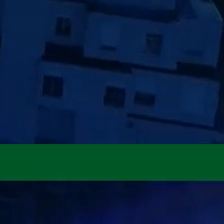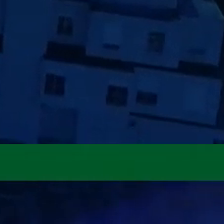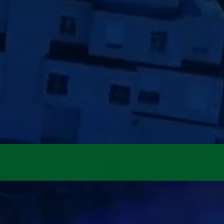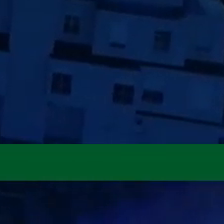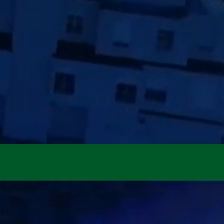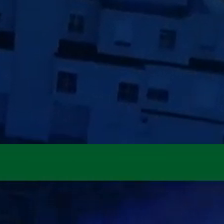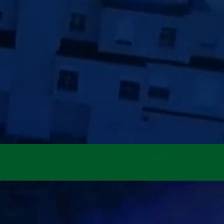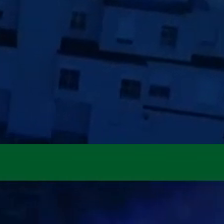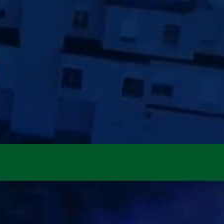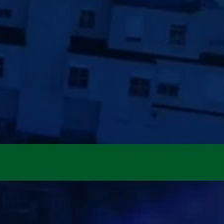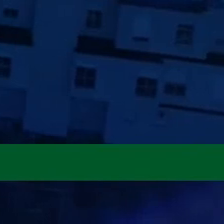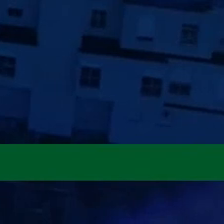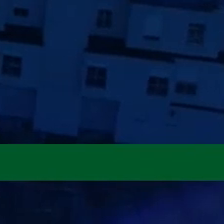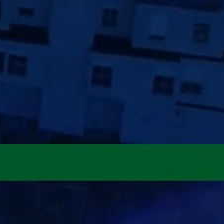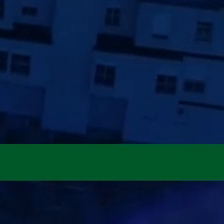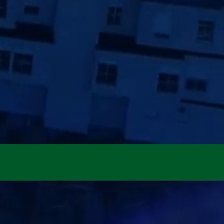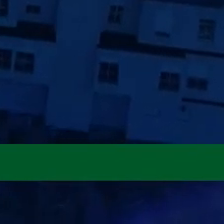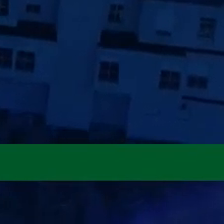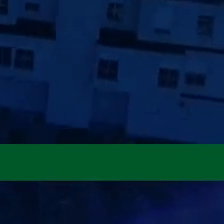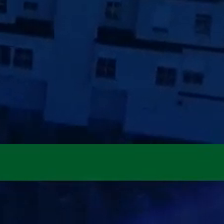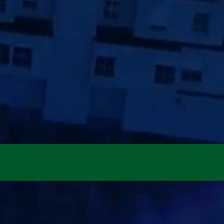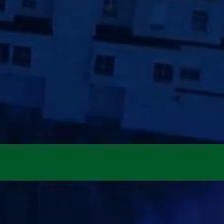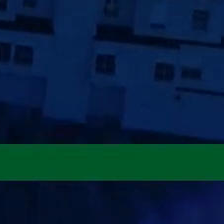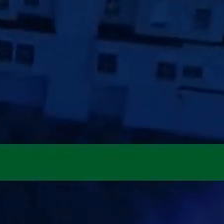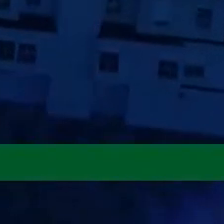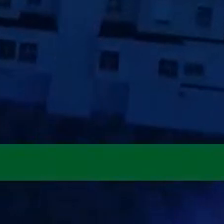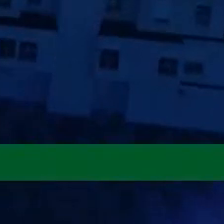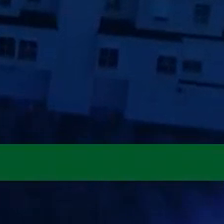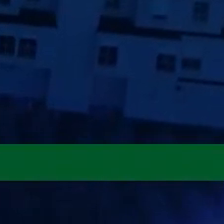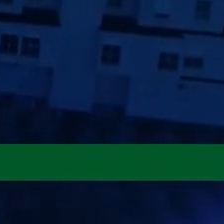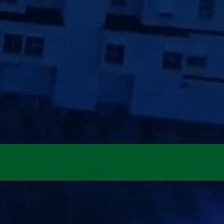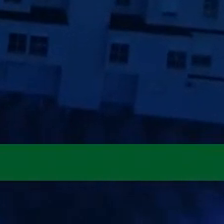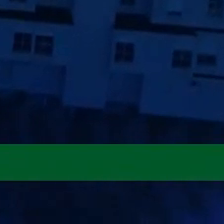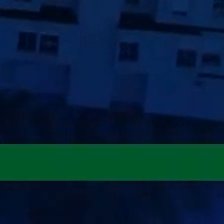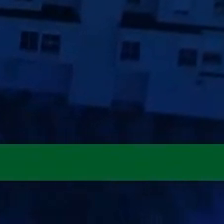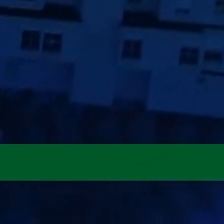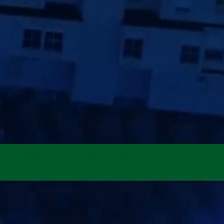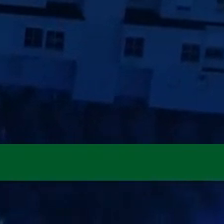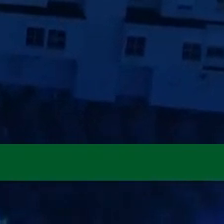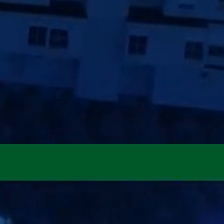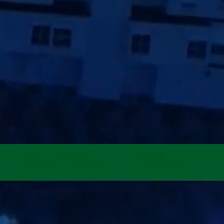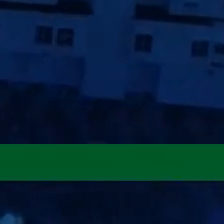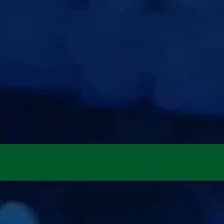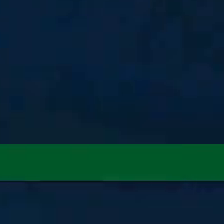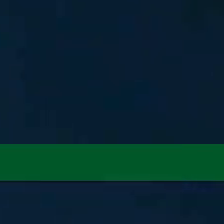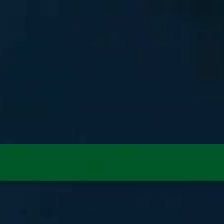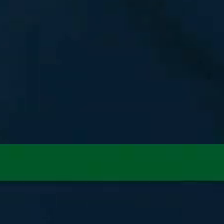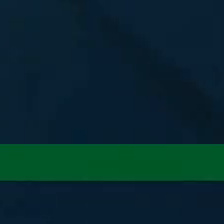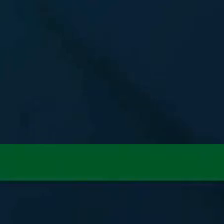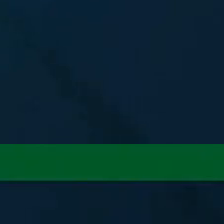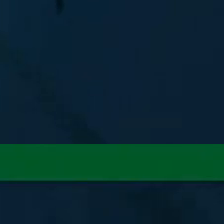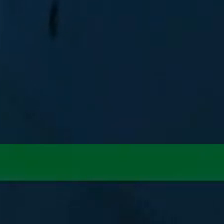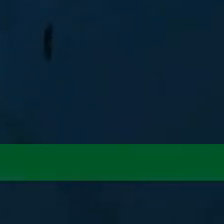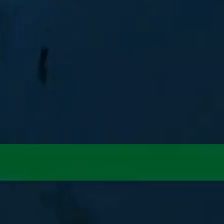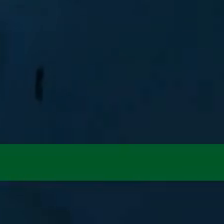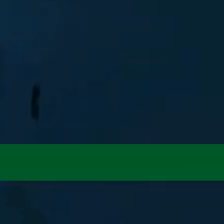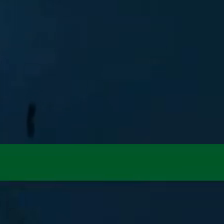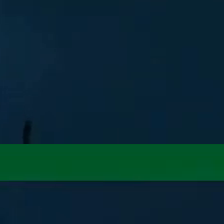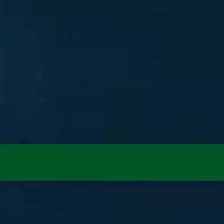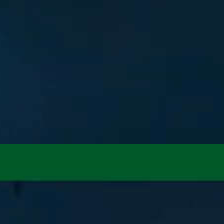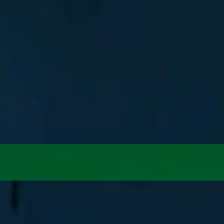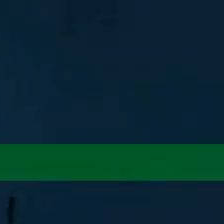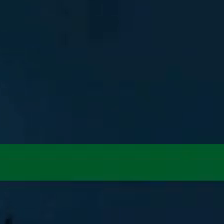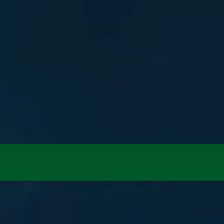exames de imagem, 11 mil cirurgias realizadas e 660 mil refeições servidas. Todo esse cuidado